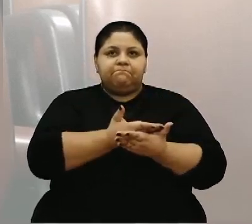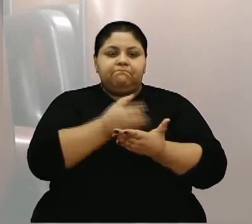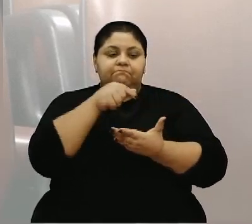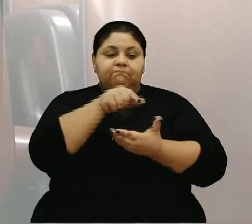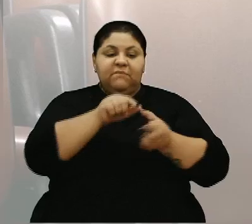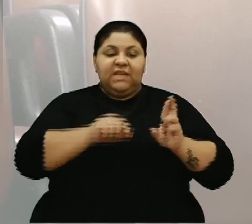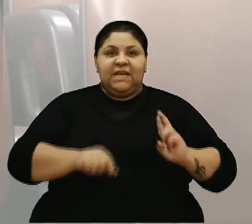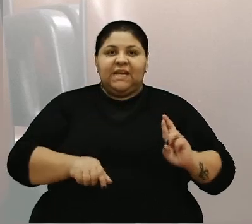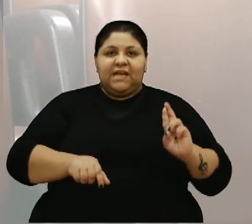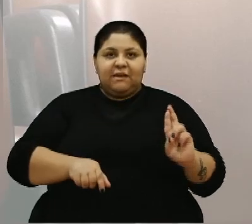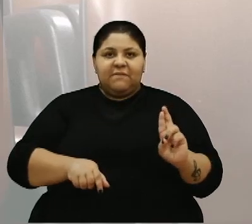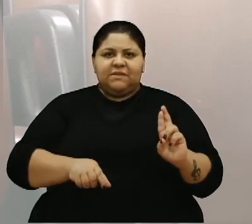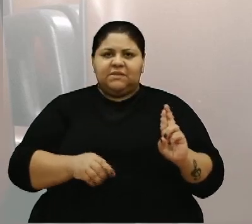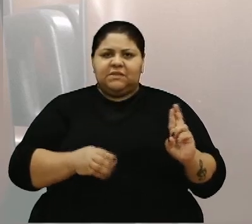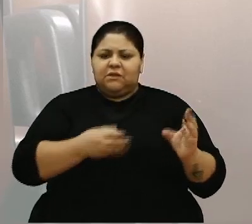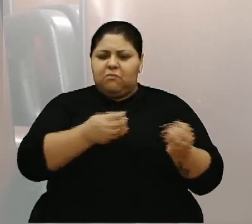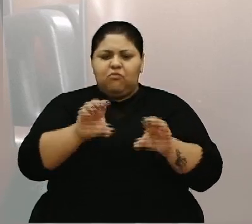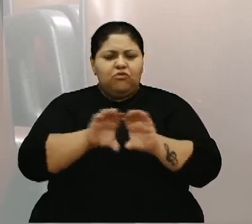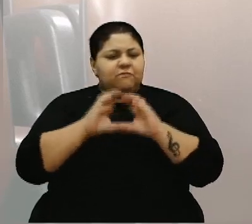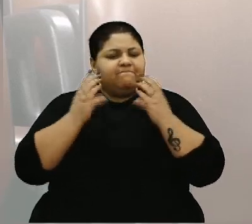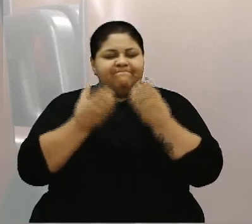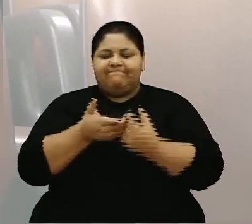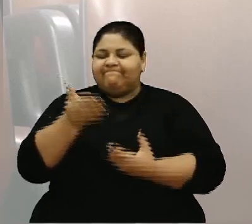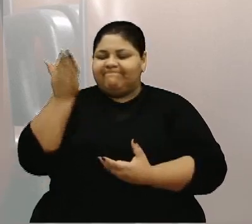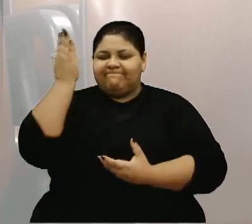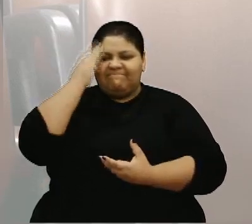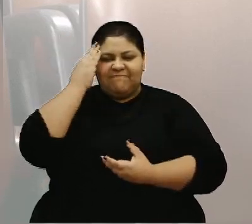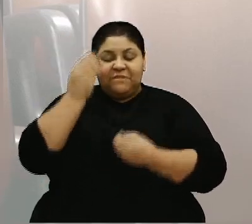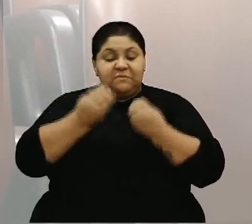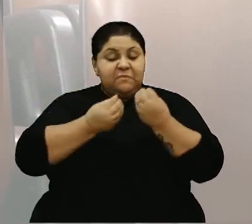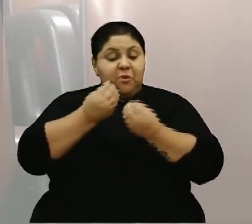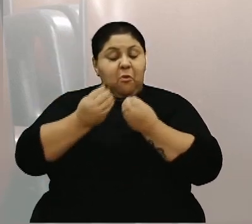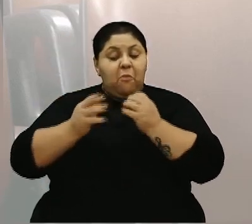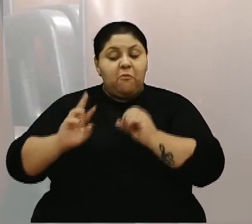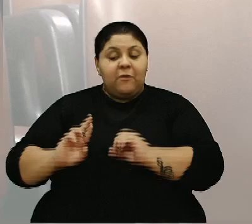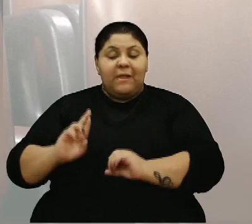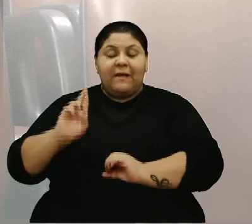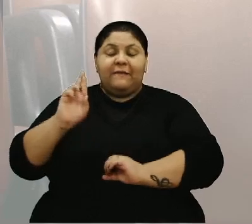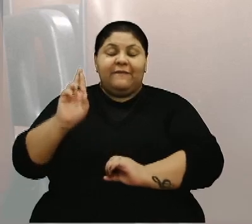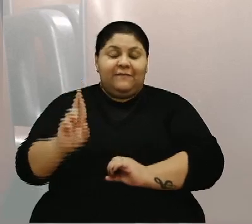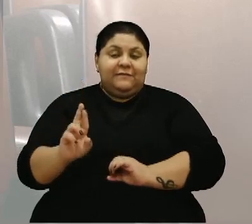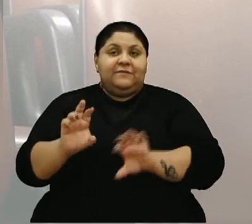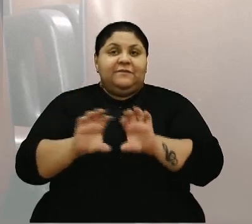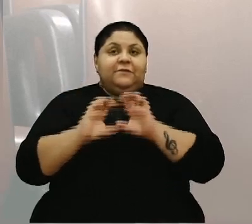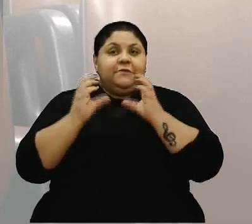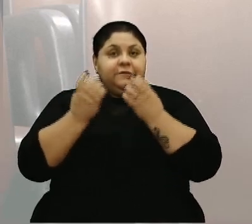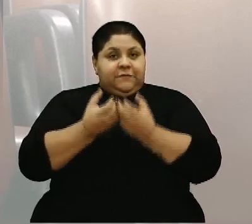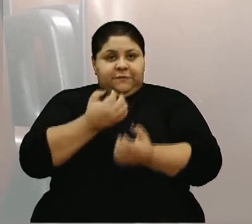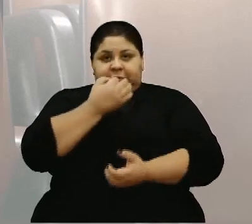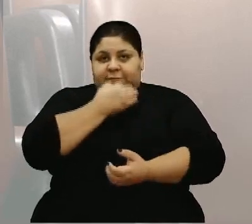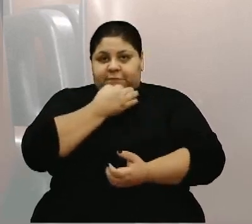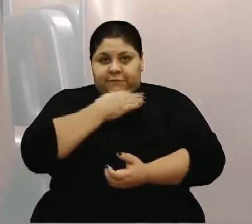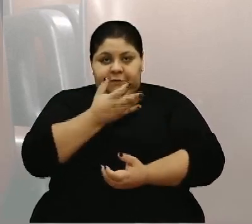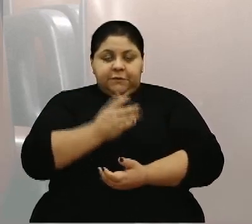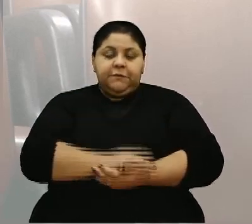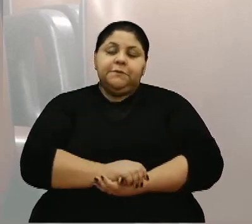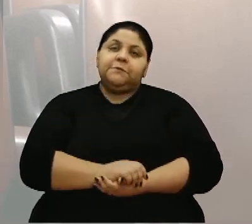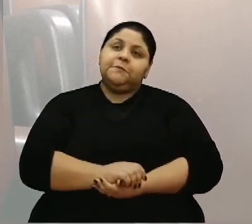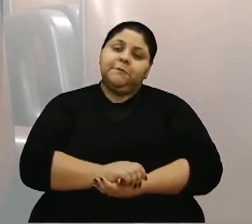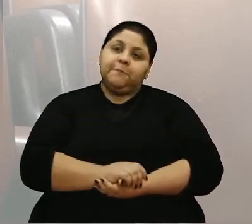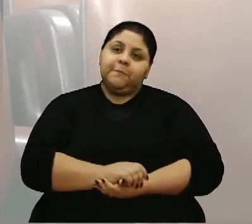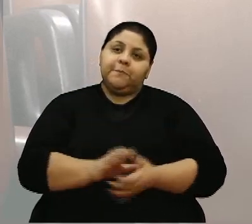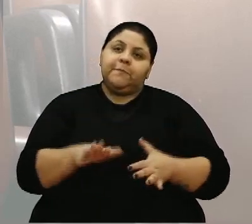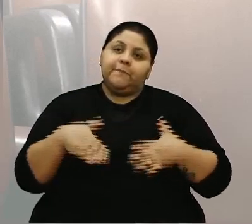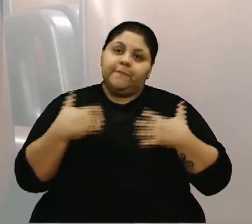muito a nossa comunidade. Você nem sabe quanto você representa para a comunidade de Caxias do Sul. Então,